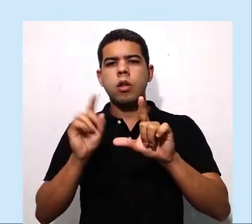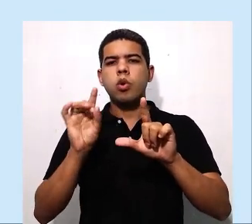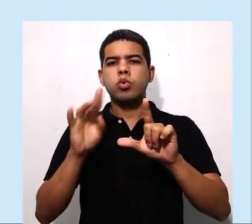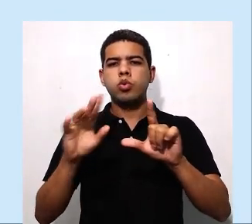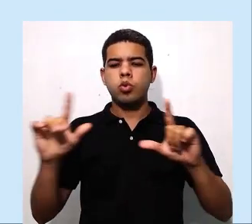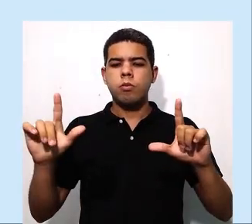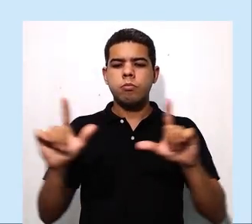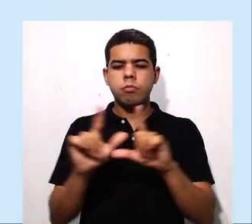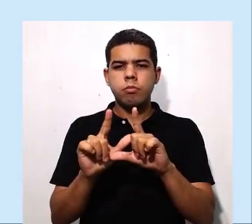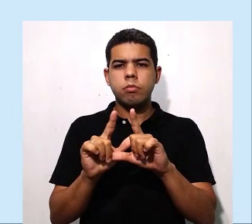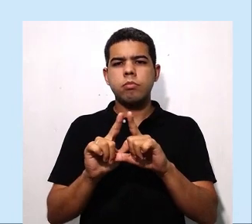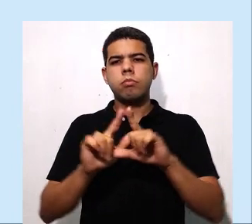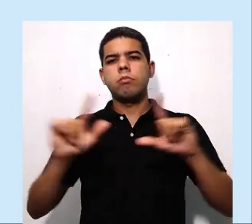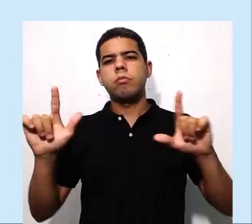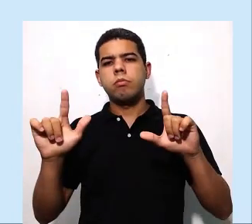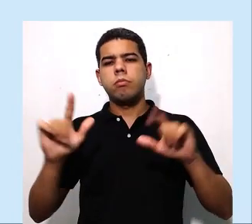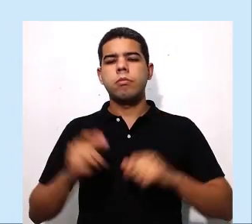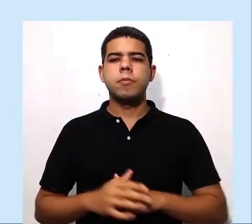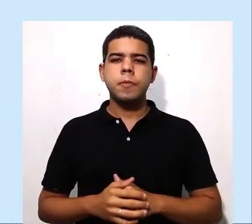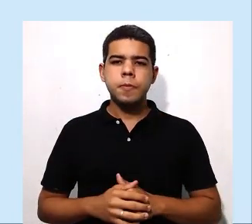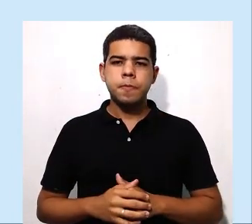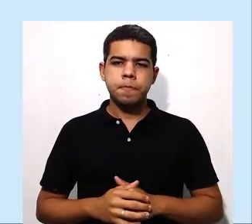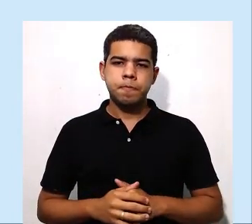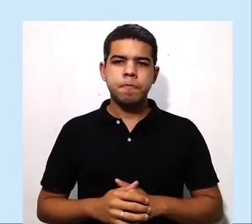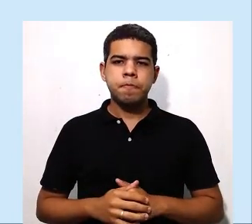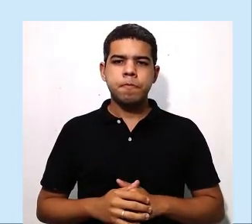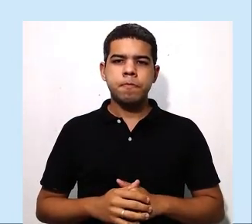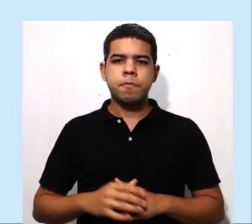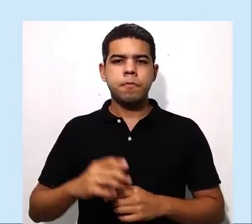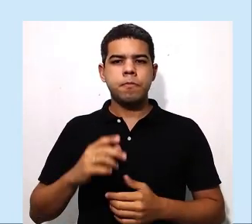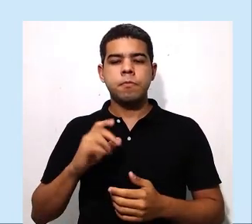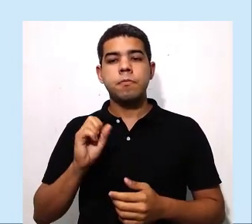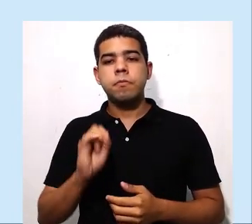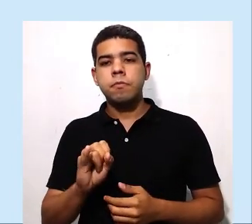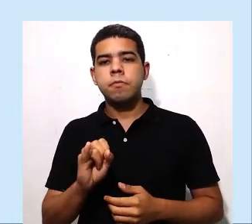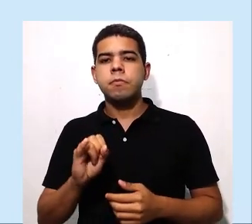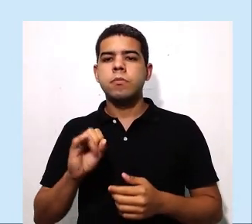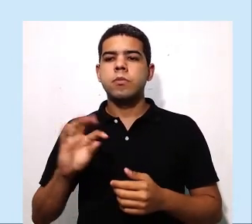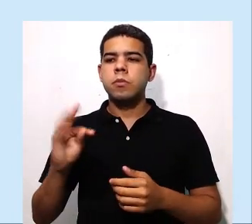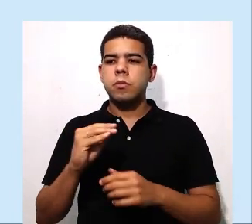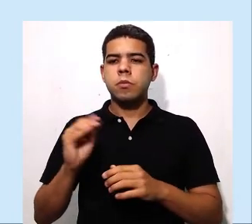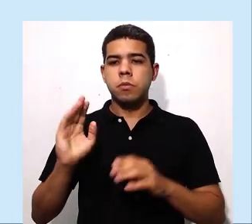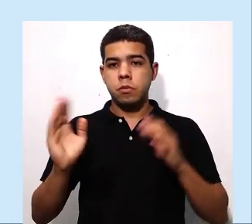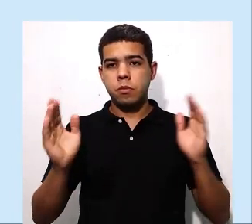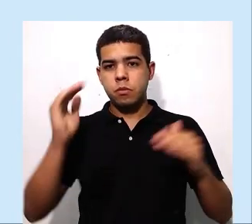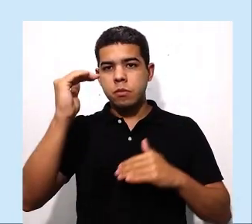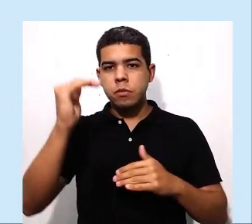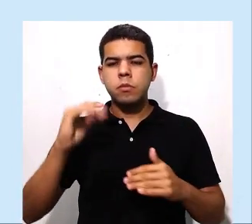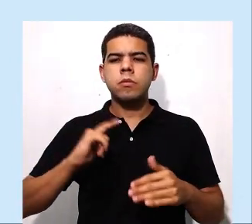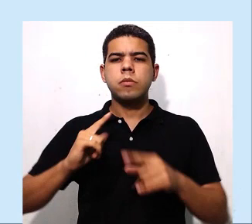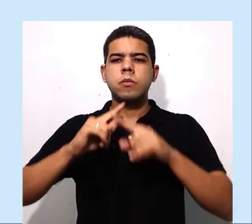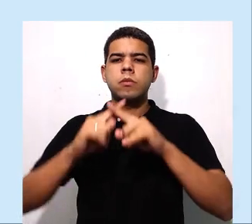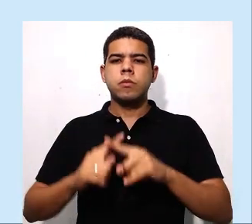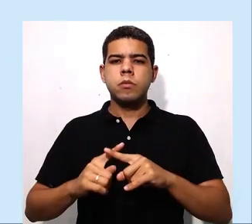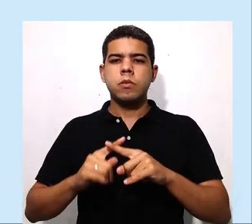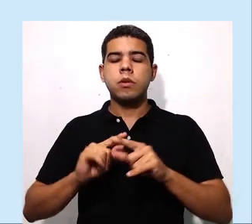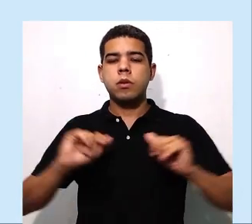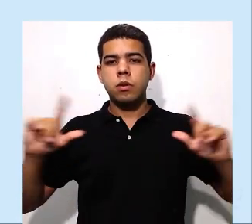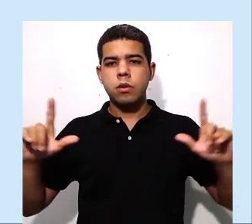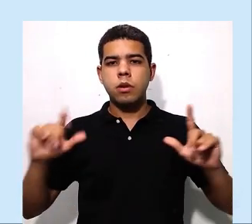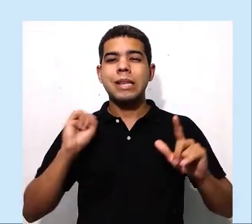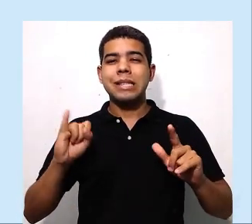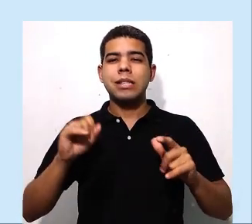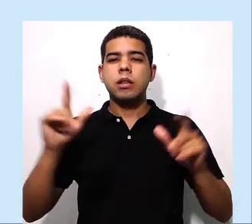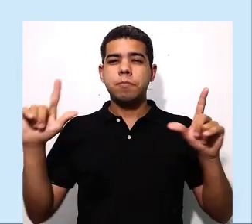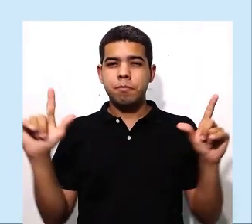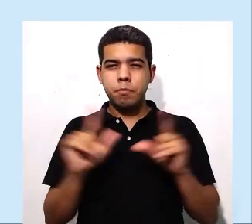são semelhantes, ampliando ou reduzindo. Se todos os lados multiplicar por esse número, ampliar. Se